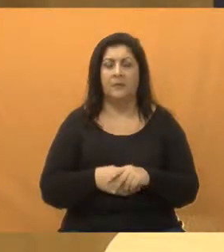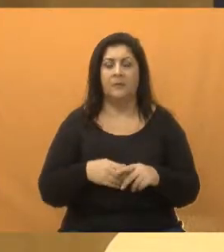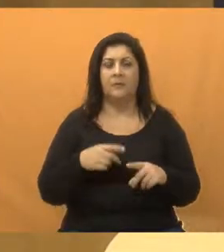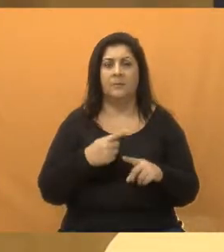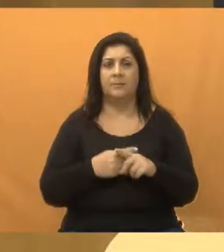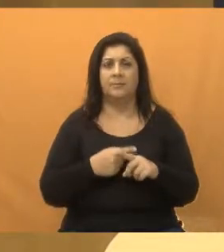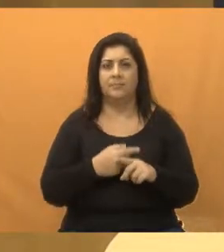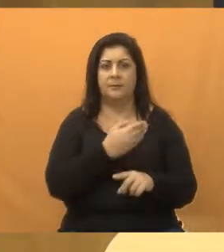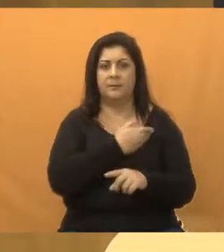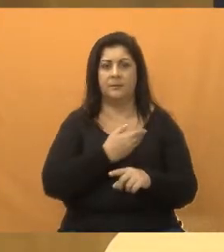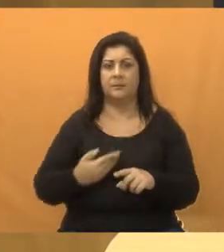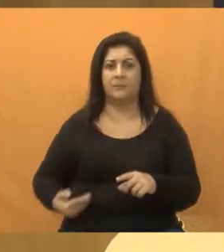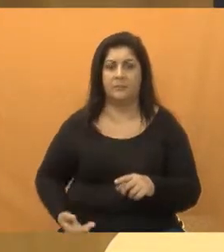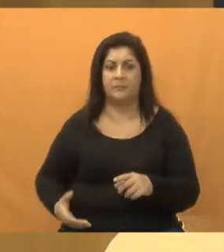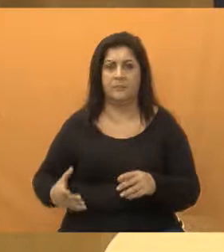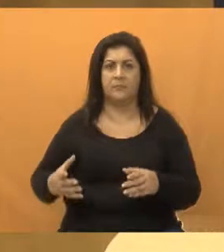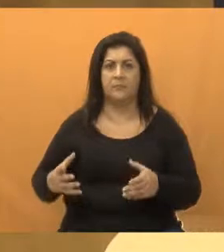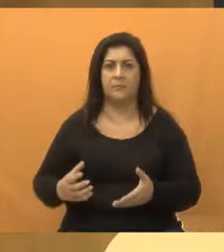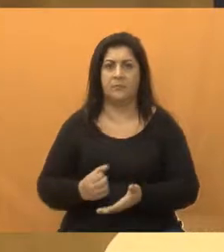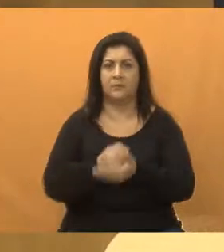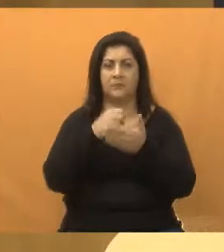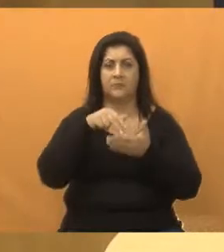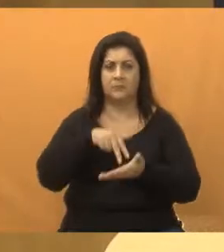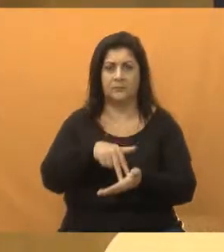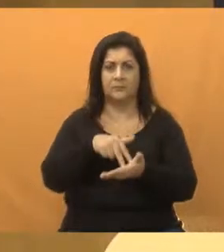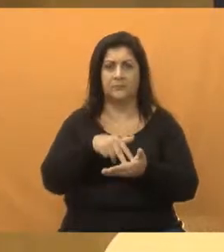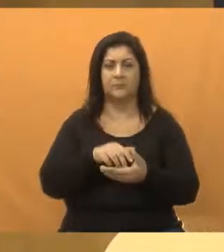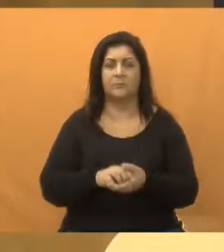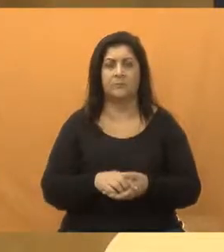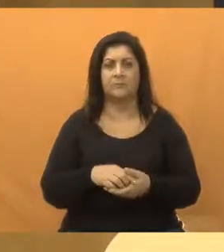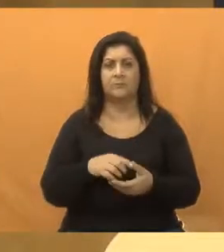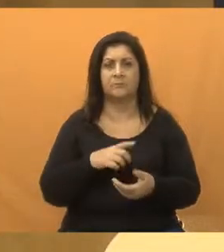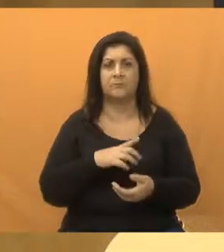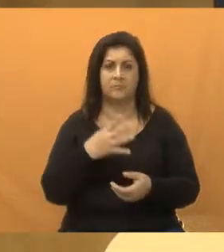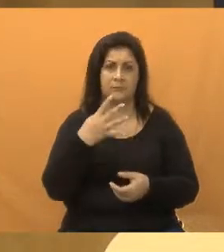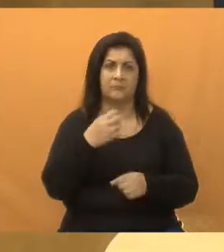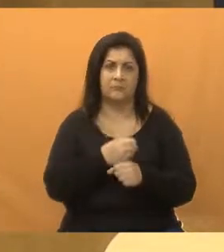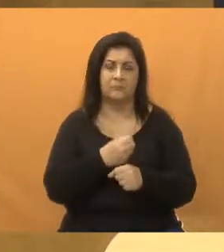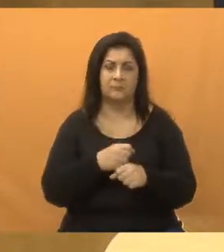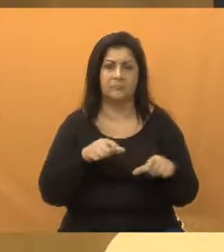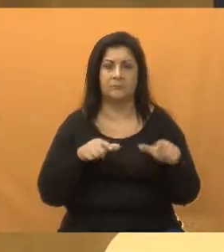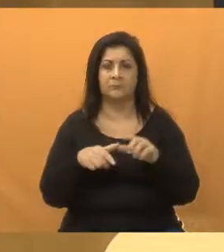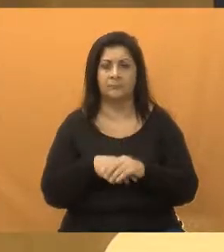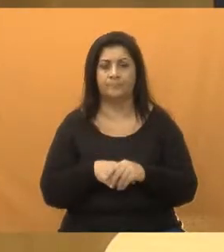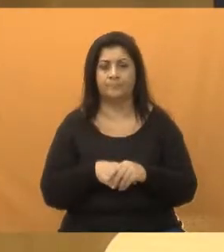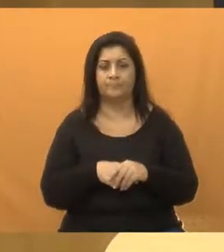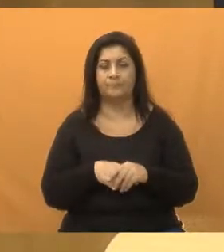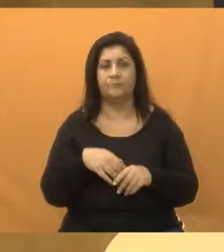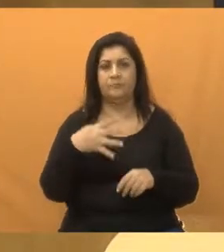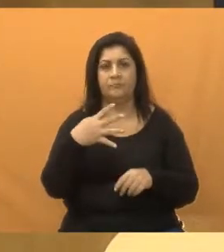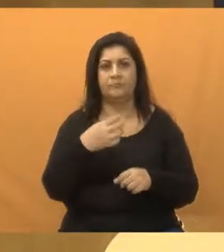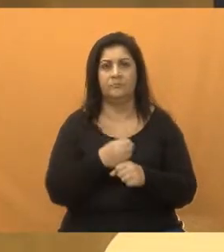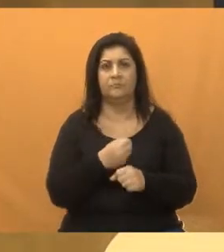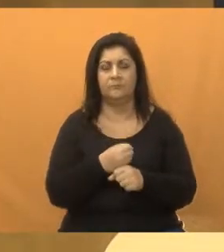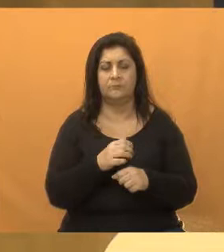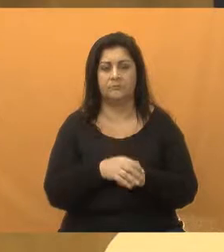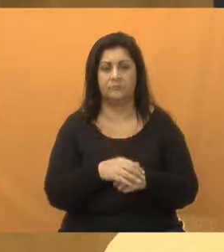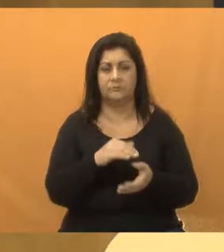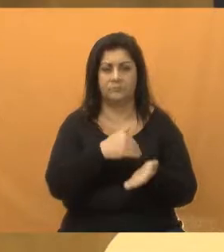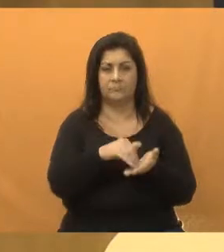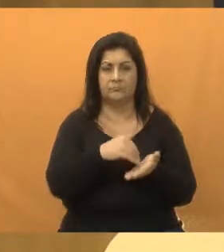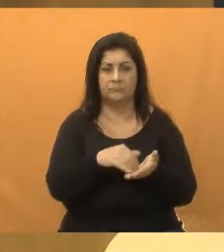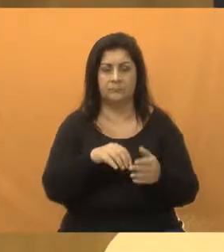assumiu, então ele tem 4 anos para fazer a sua gestão no município. Nesses 4 anos, a Secretaria